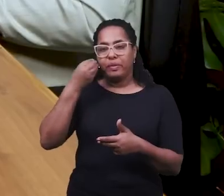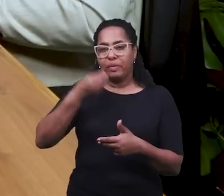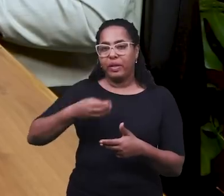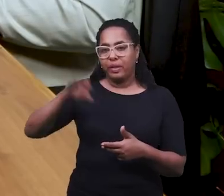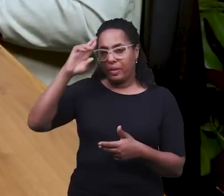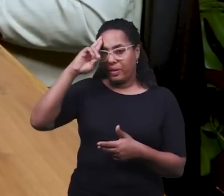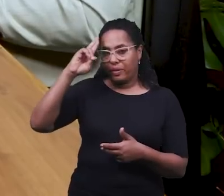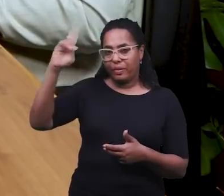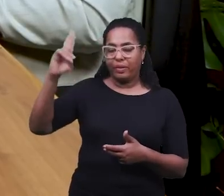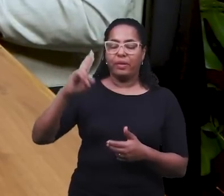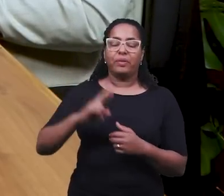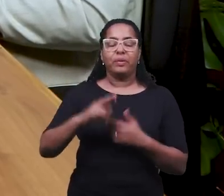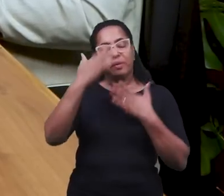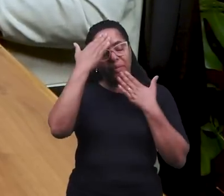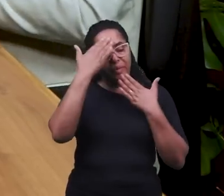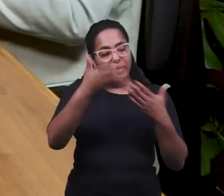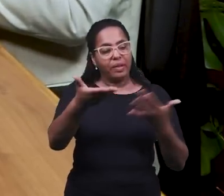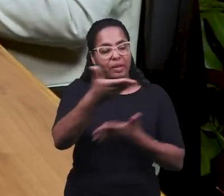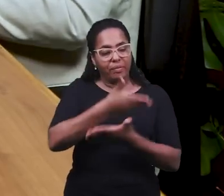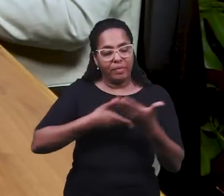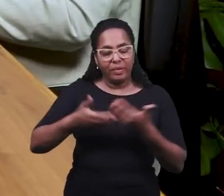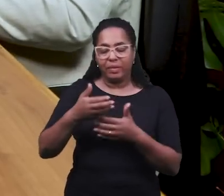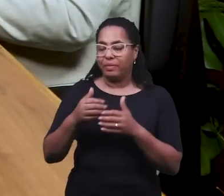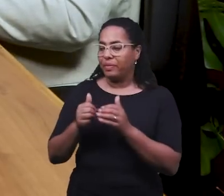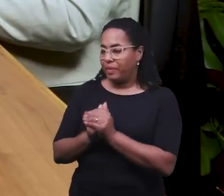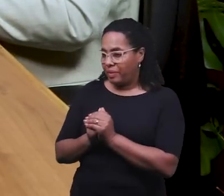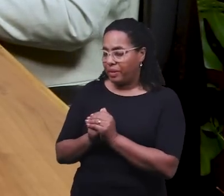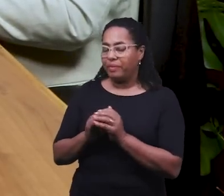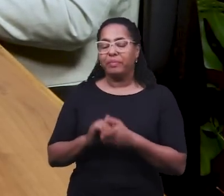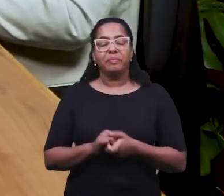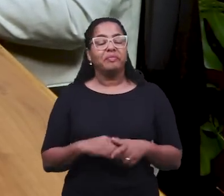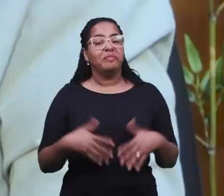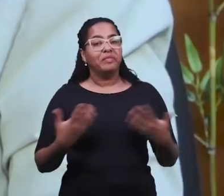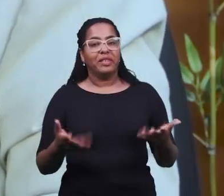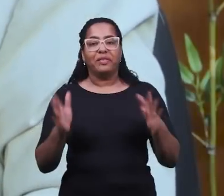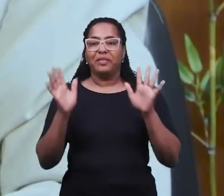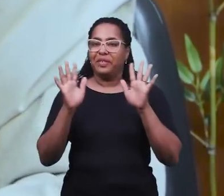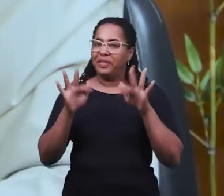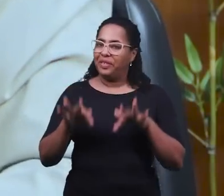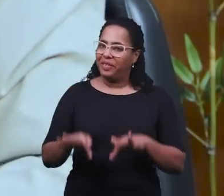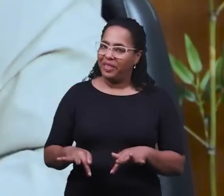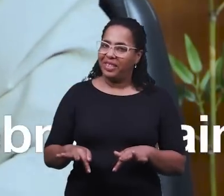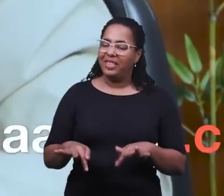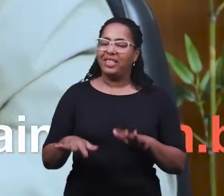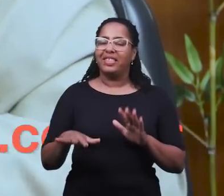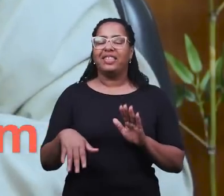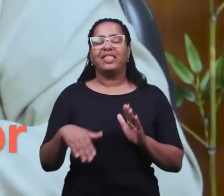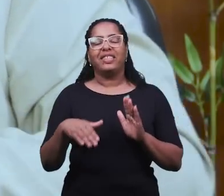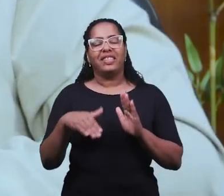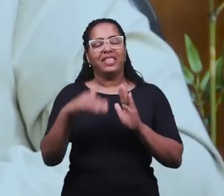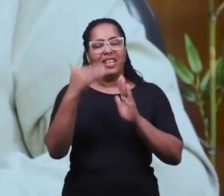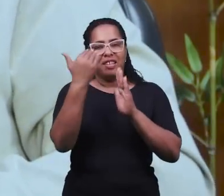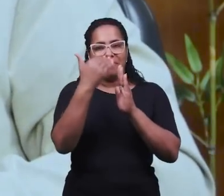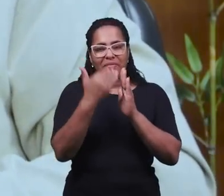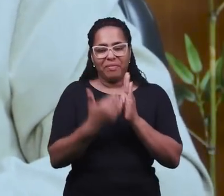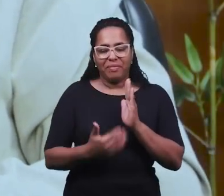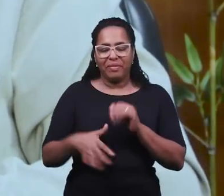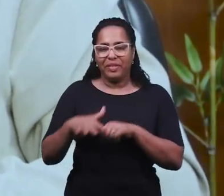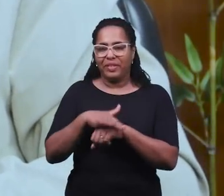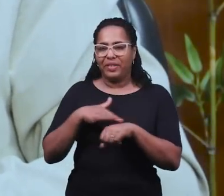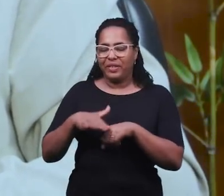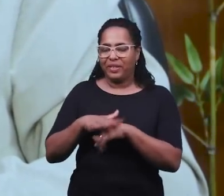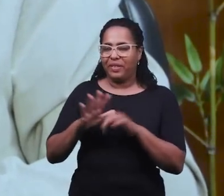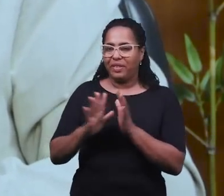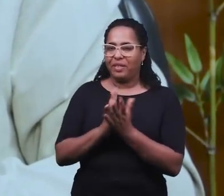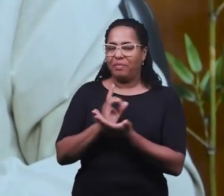e das experiências que nós vivemos. Muito obrigado pela sua participação. Amém. Bom, a gente chega então ao final de mais uma